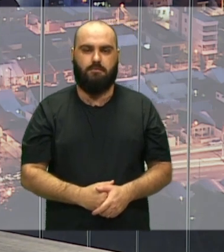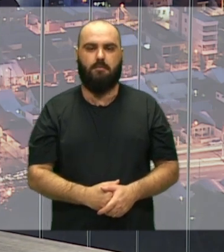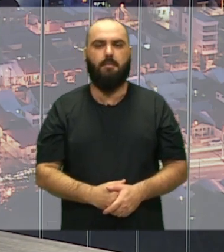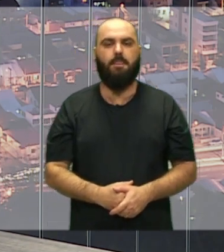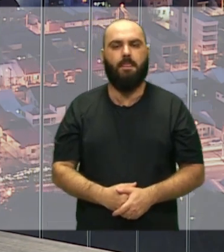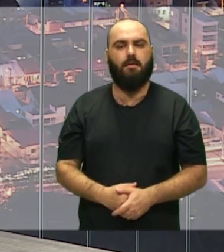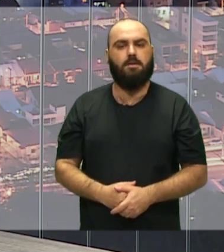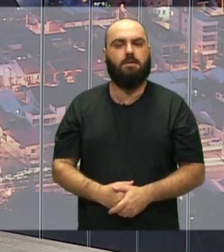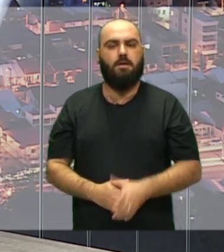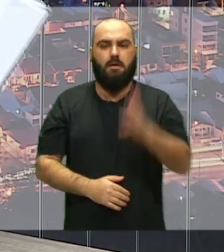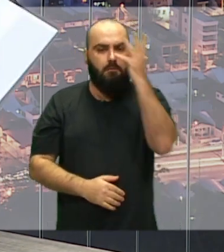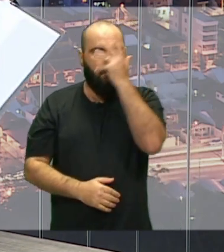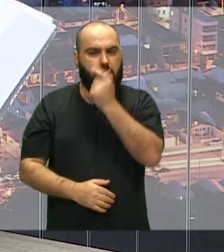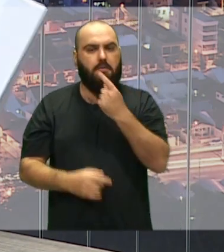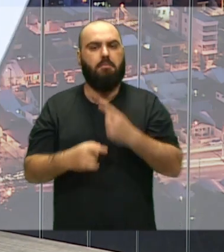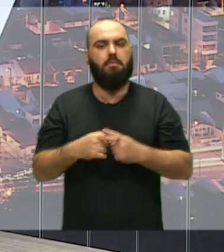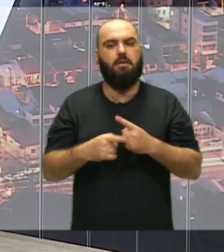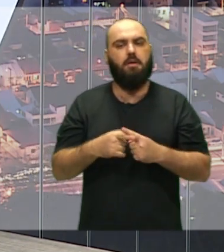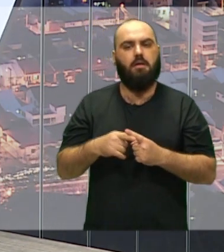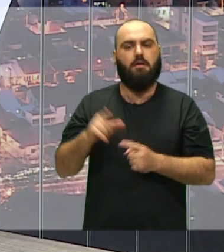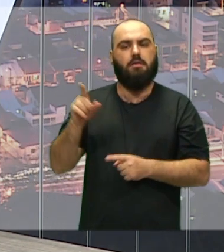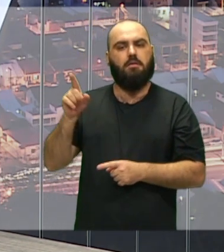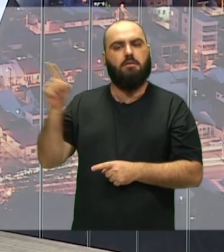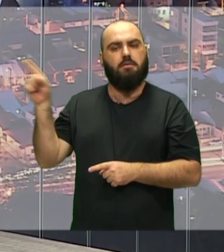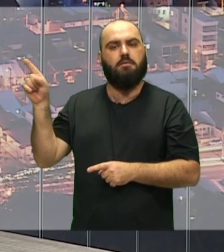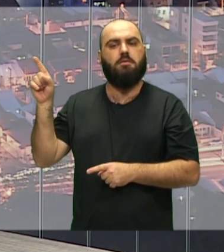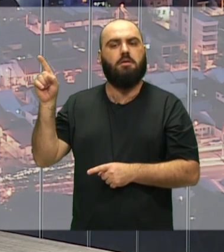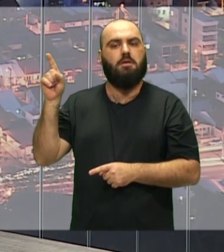porque ela tem uma página que ela